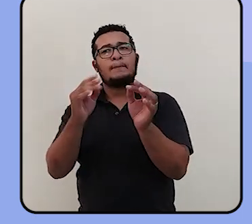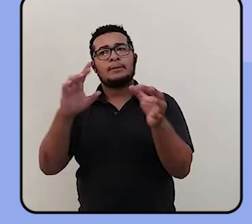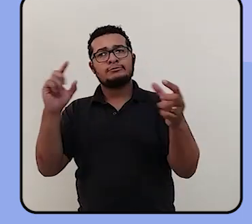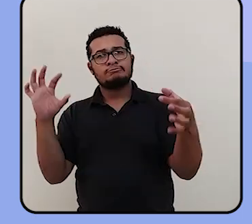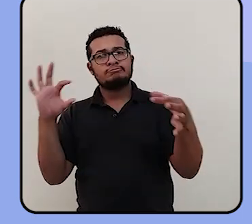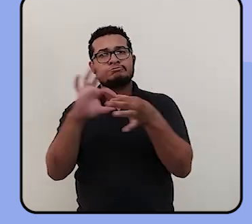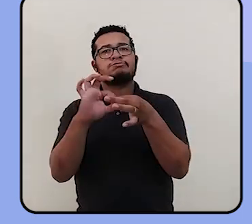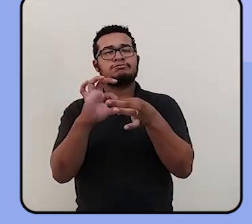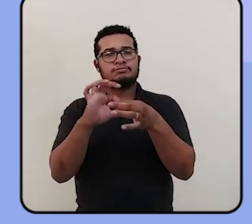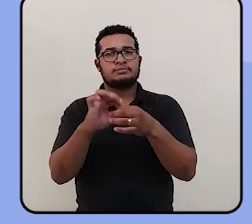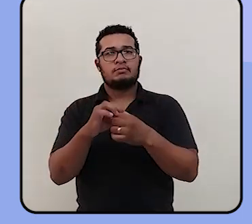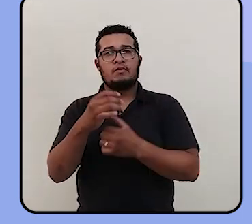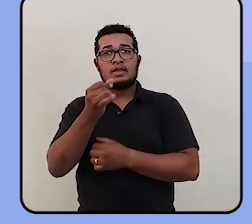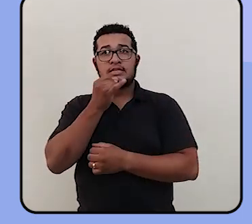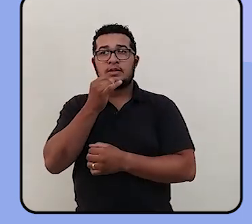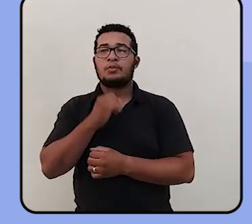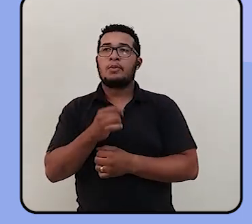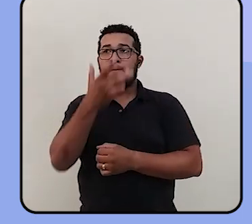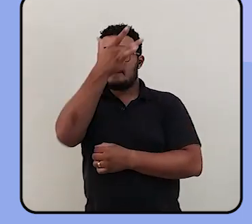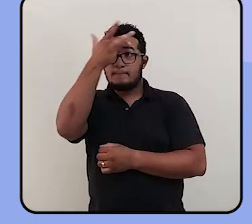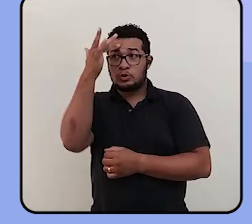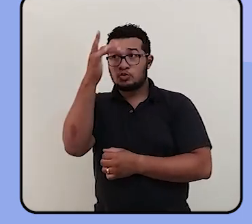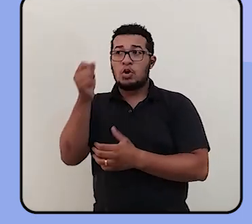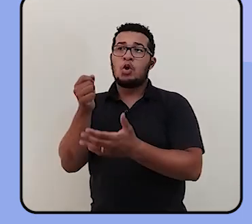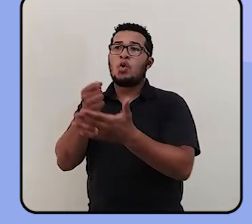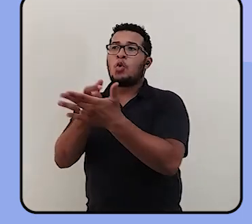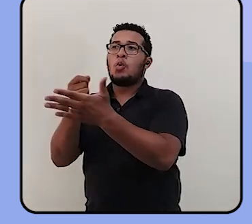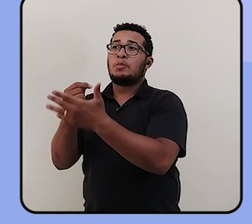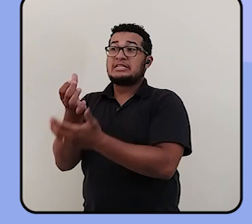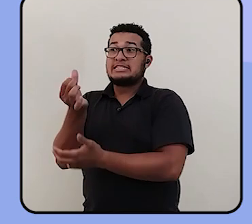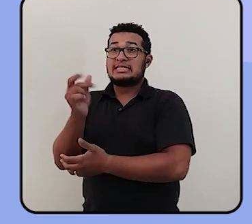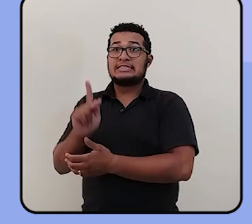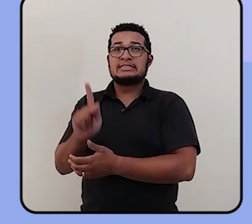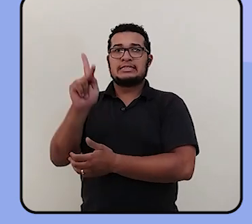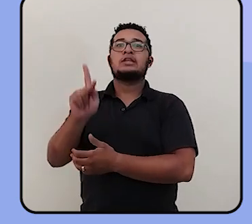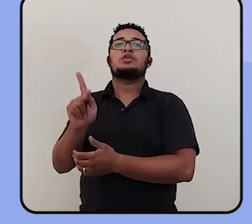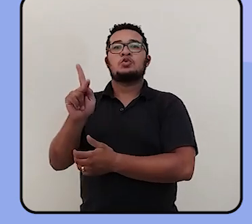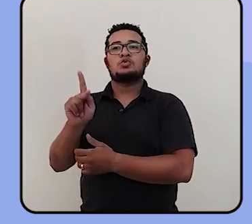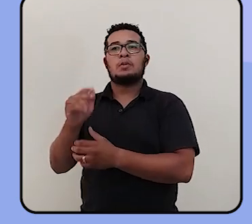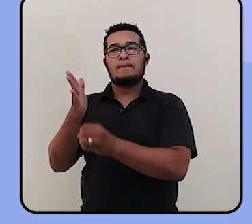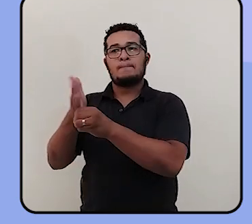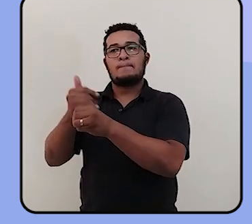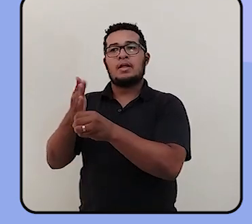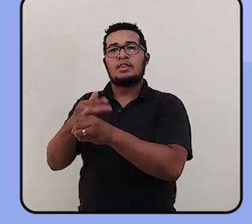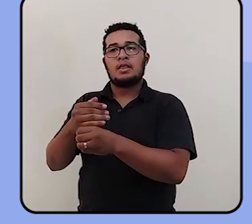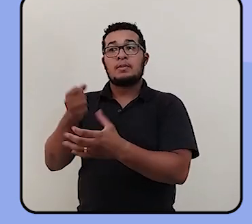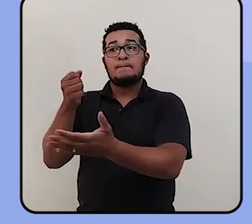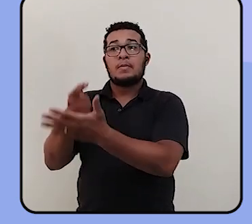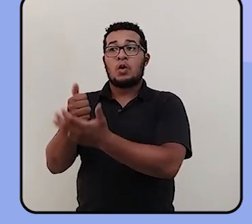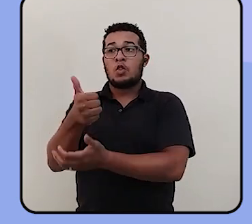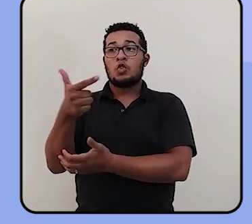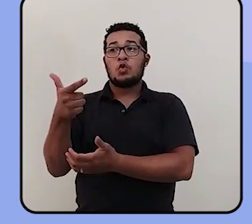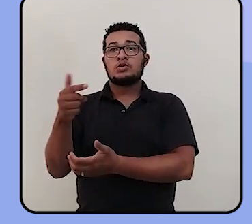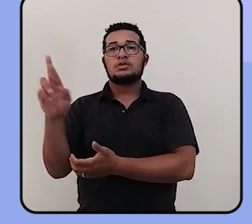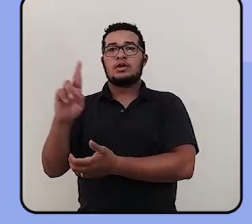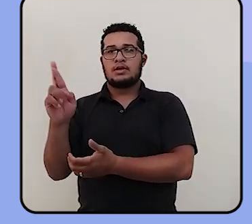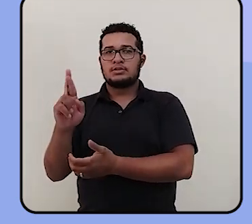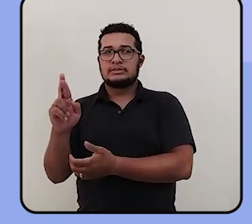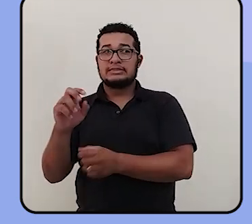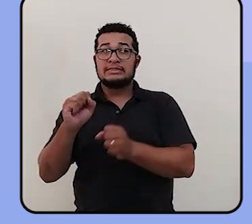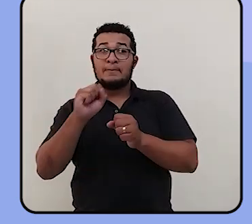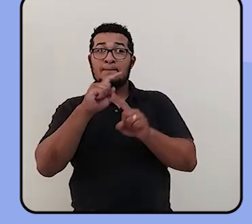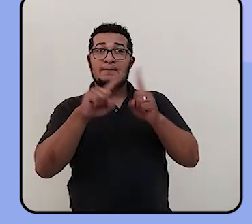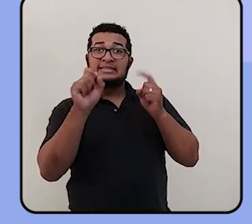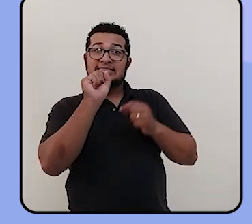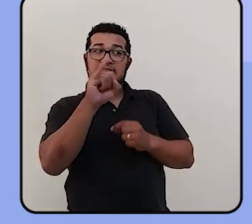diretamente proporcional. Moraes comprou 6 quilos de batata por R$ 12. Se Moraes